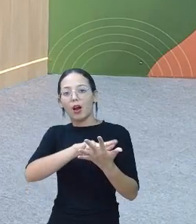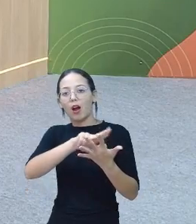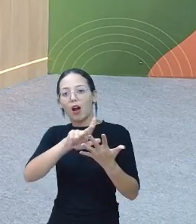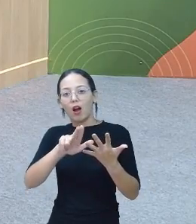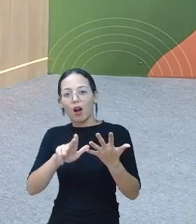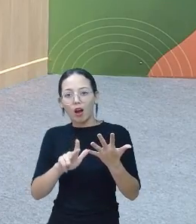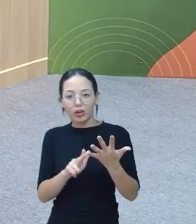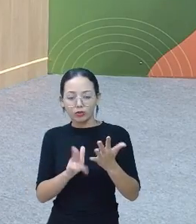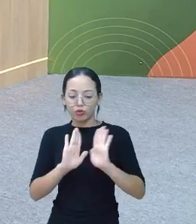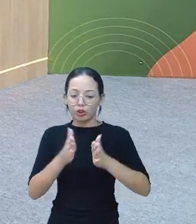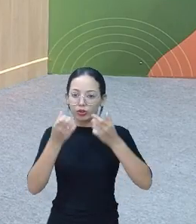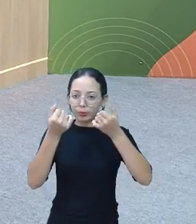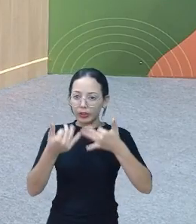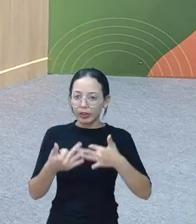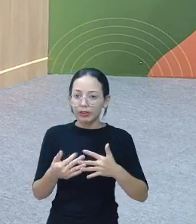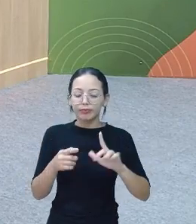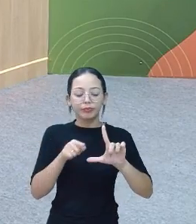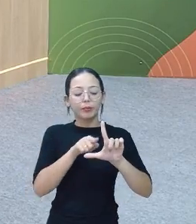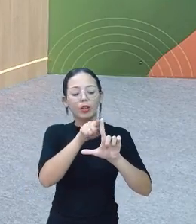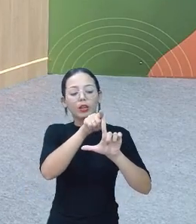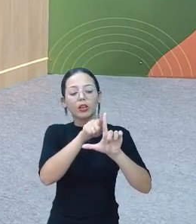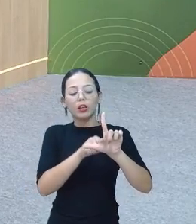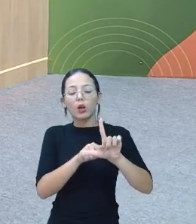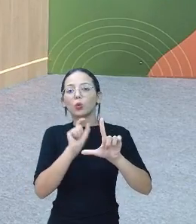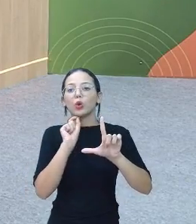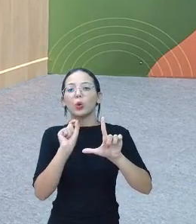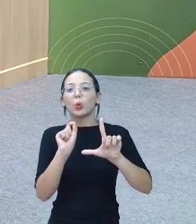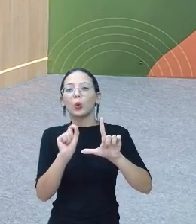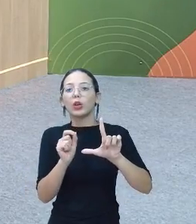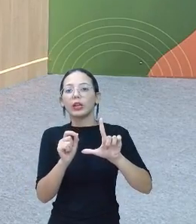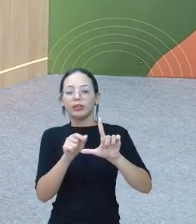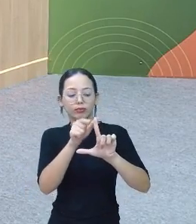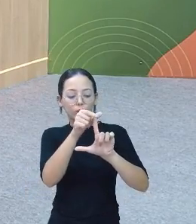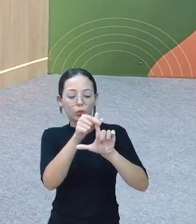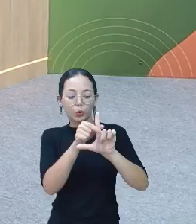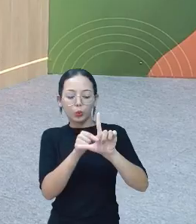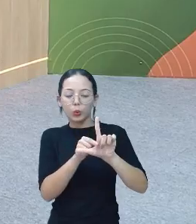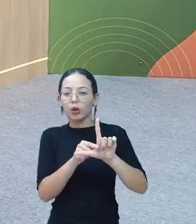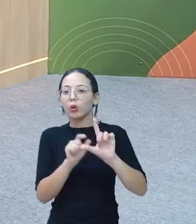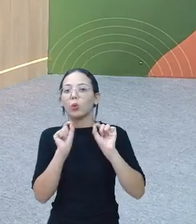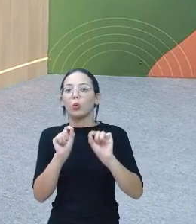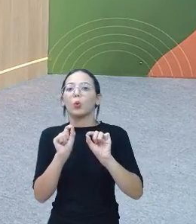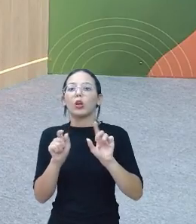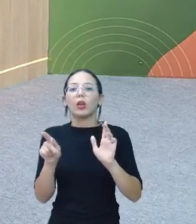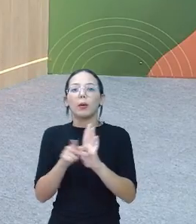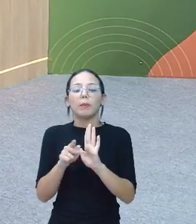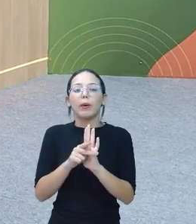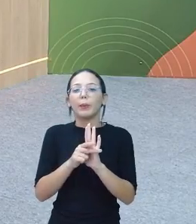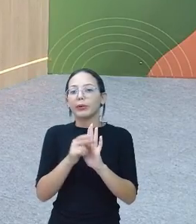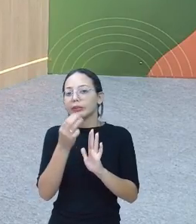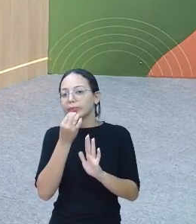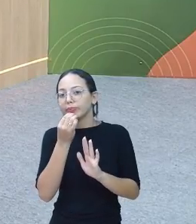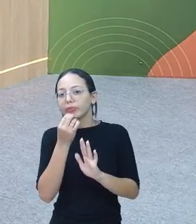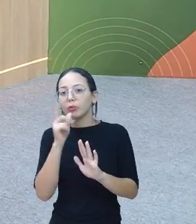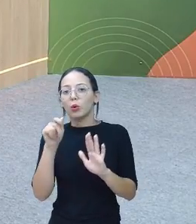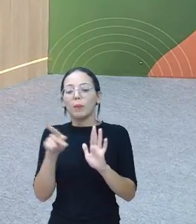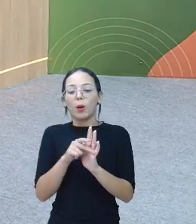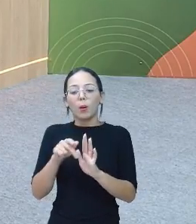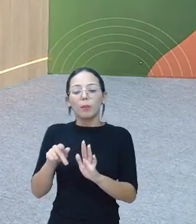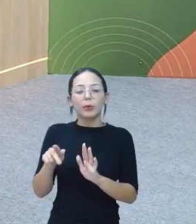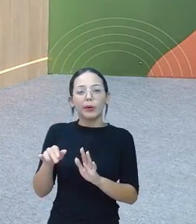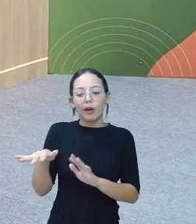grande, como eu falei no início. E a outra é aquele eixo ali, que é o que está se relacionando. No caso ali, é a